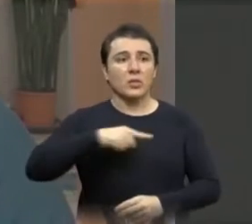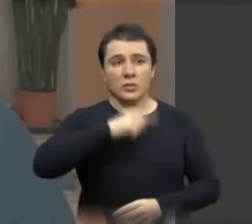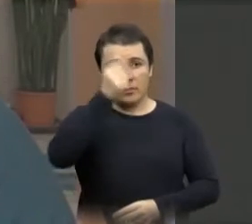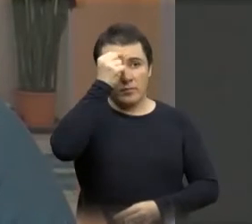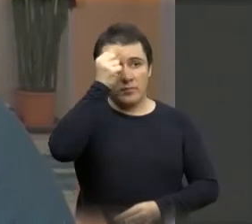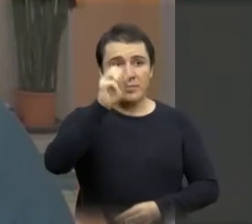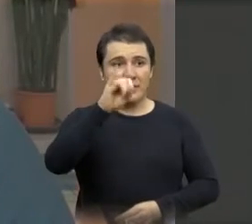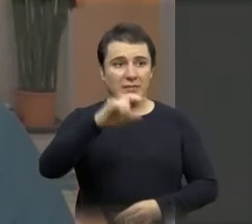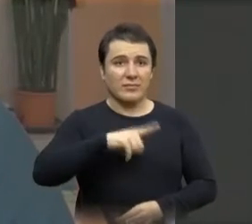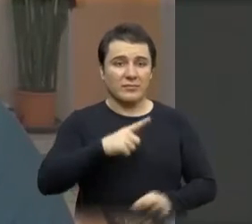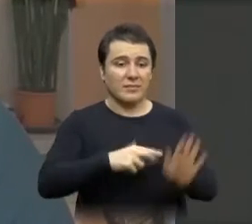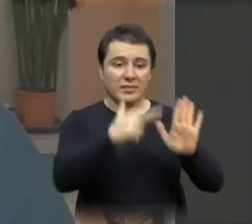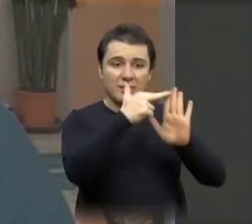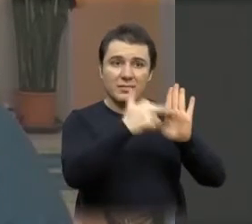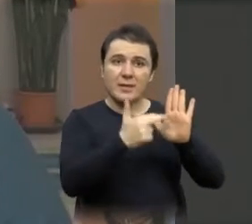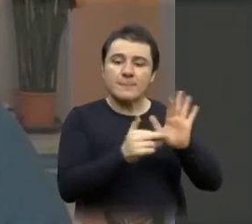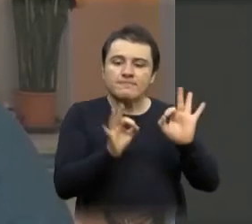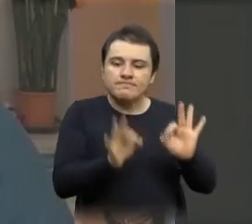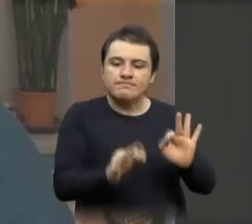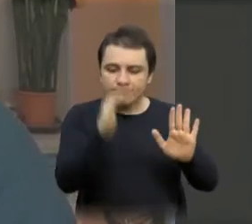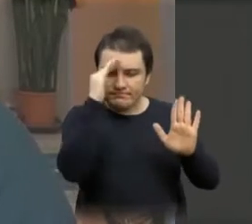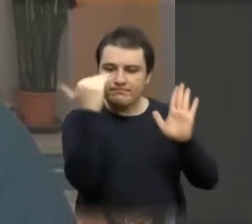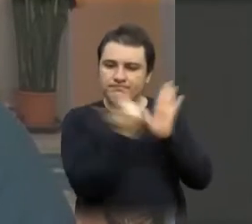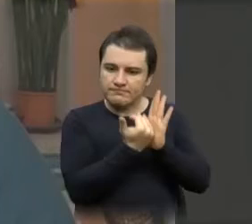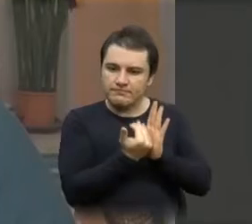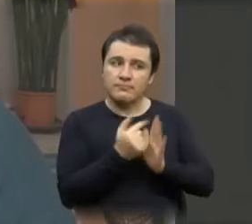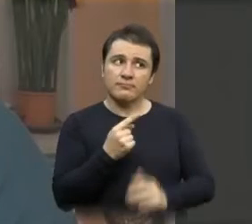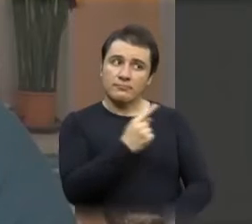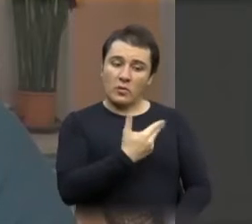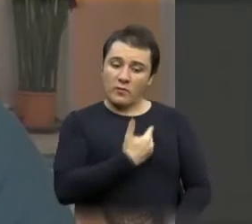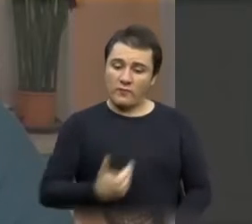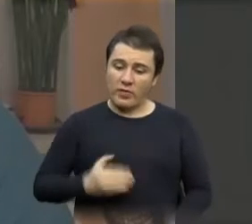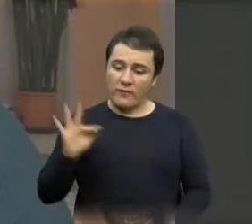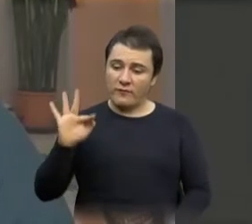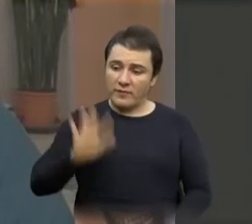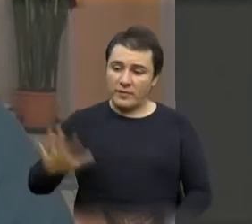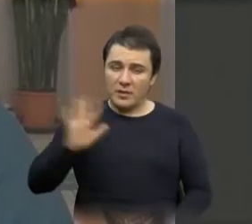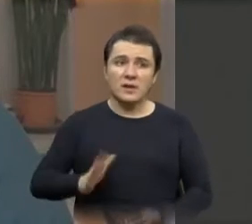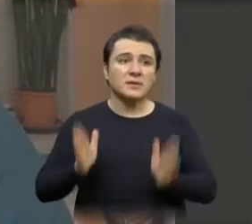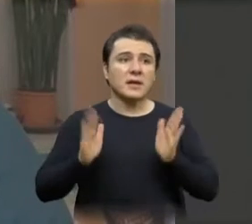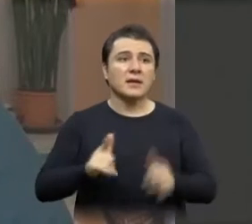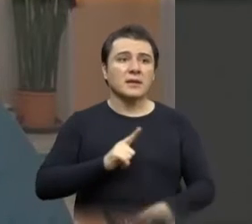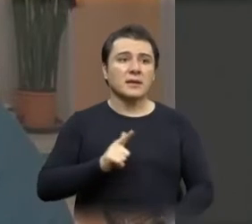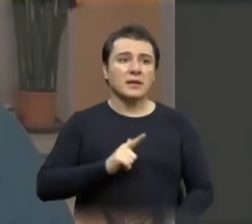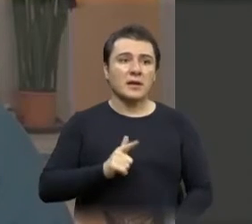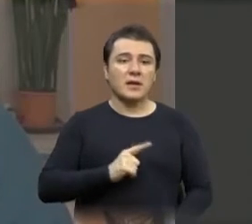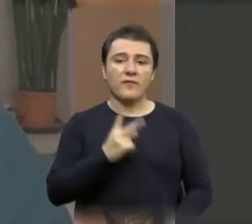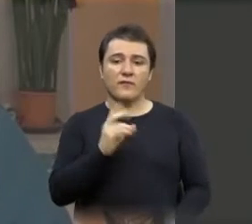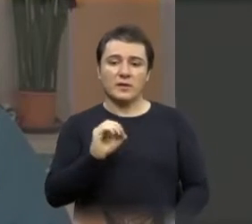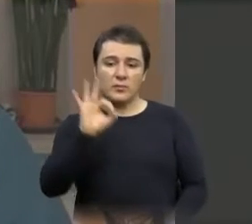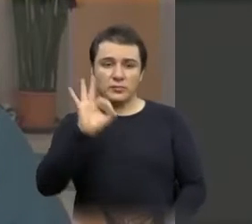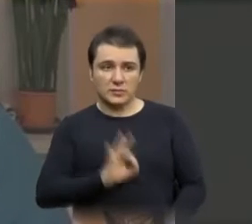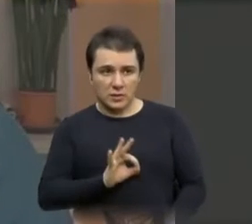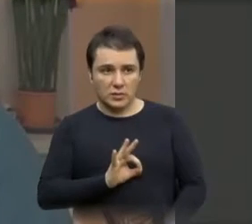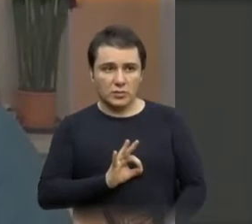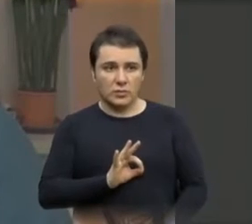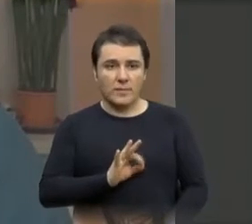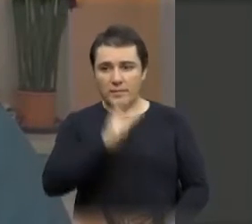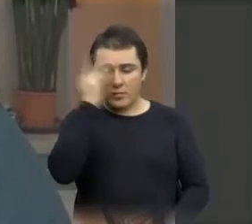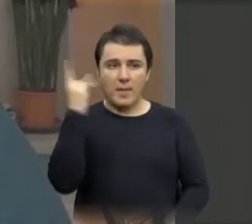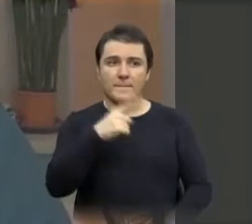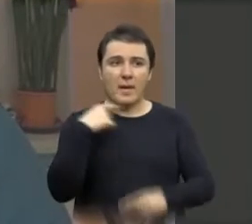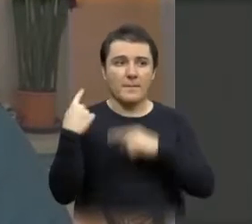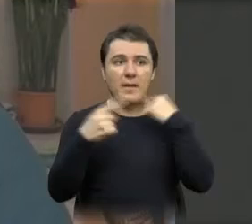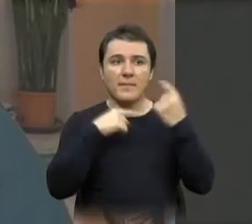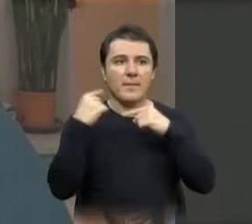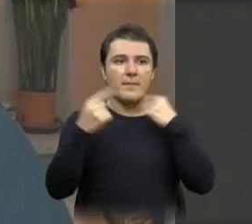se as medidas corretas tivessem sido tomadas pelo governo federal, nós teríamos uma marca de 20% dos mortos que nós